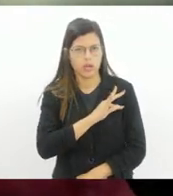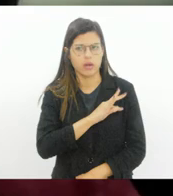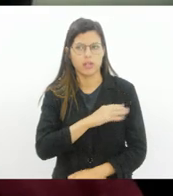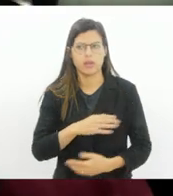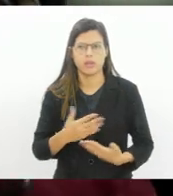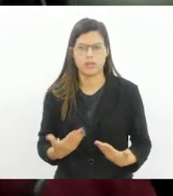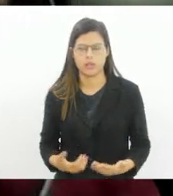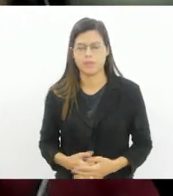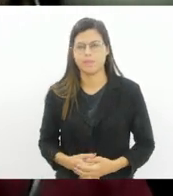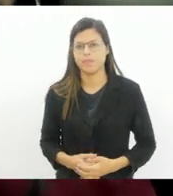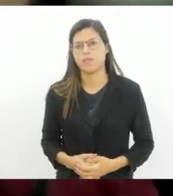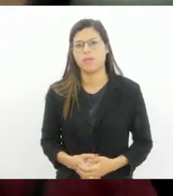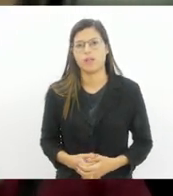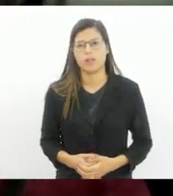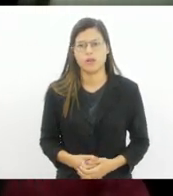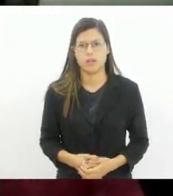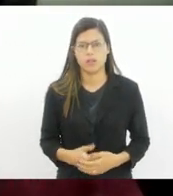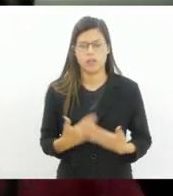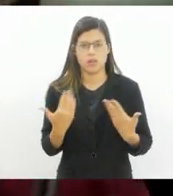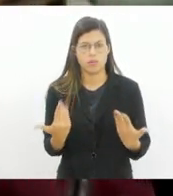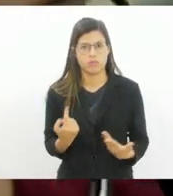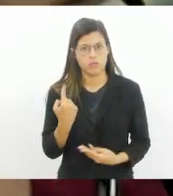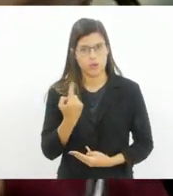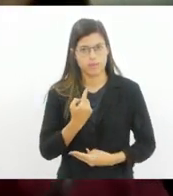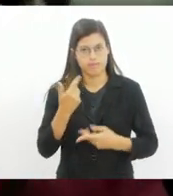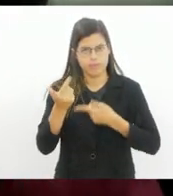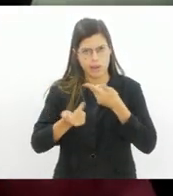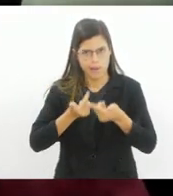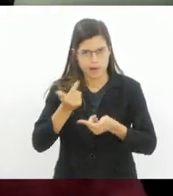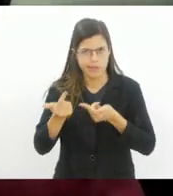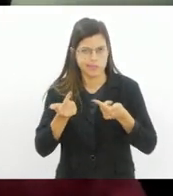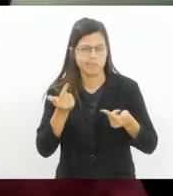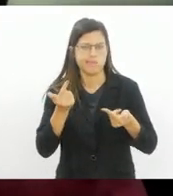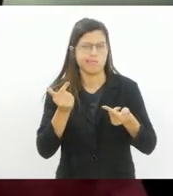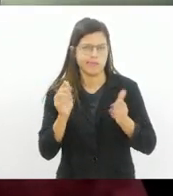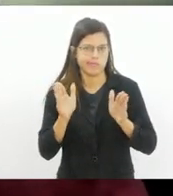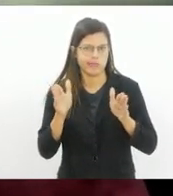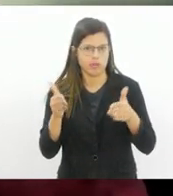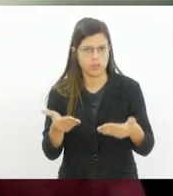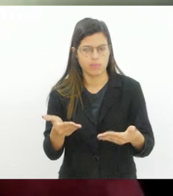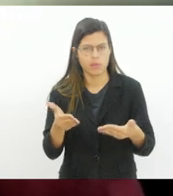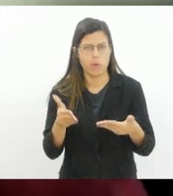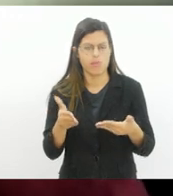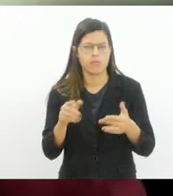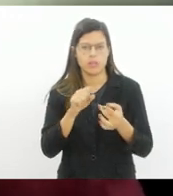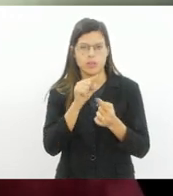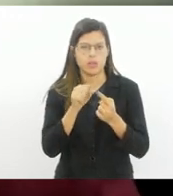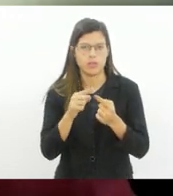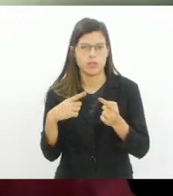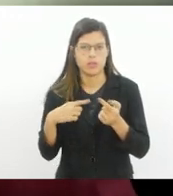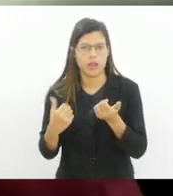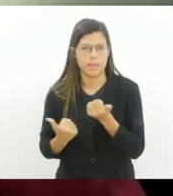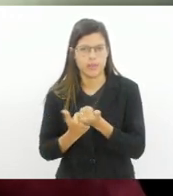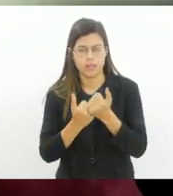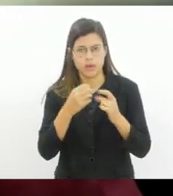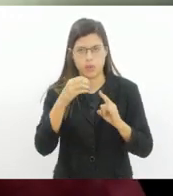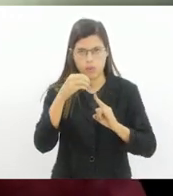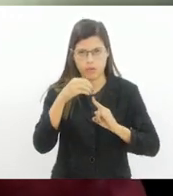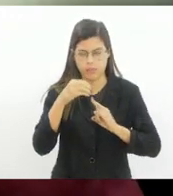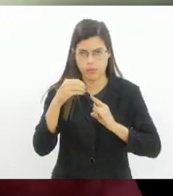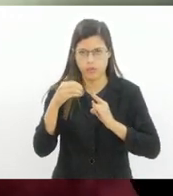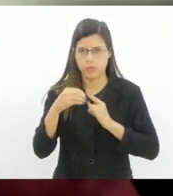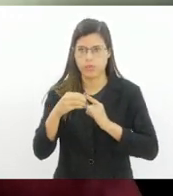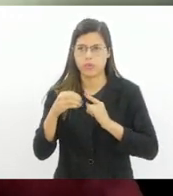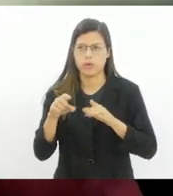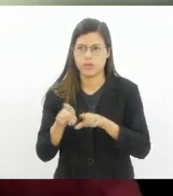disponíveis. Então, é nesse sentido que a gente vem trabalhando. A gente tem uma parceria com a Fiocruz, especialmente com o